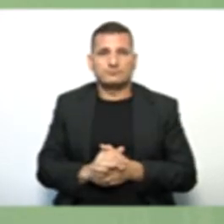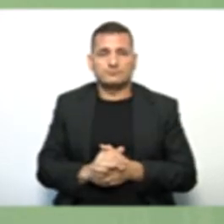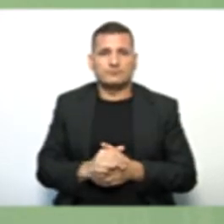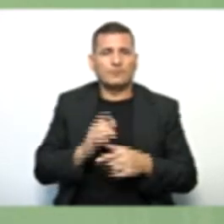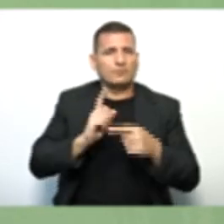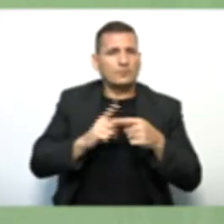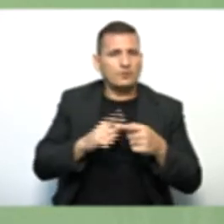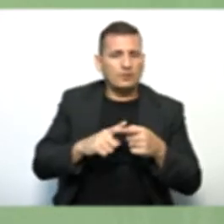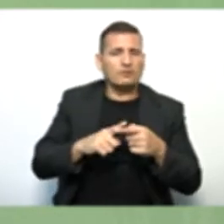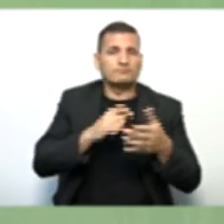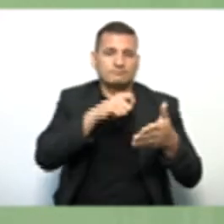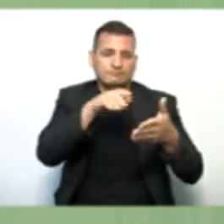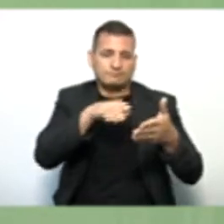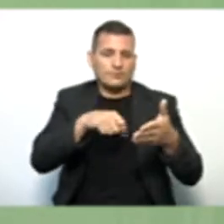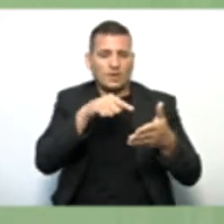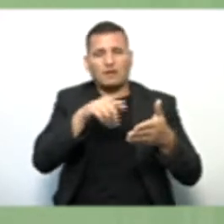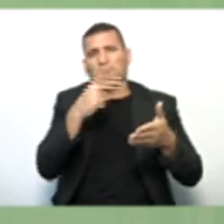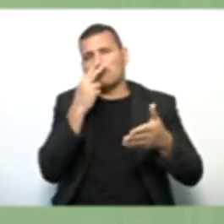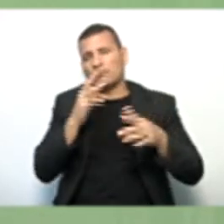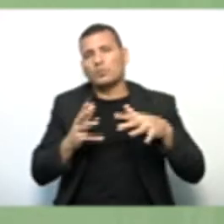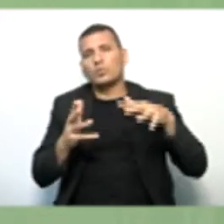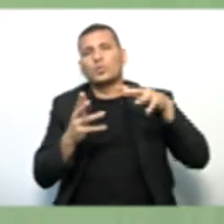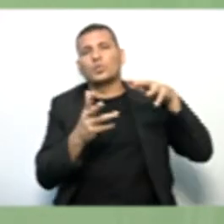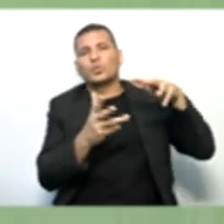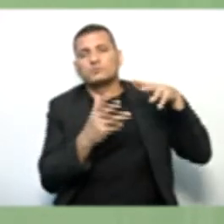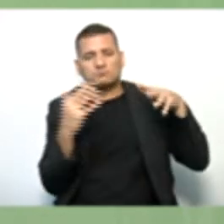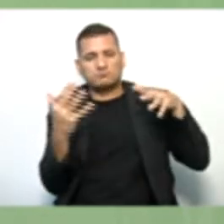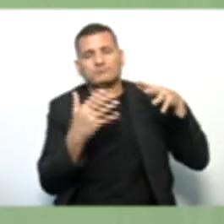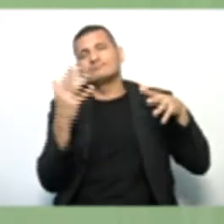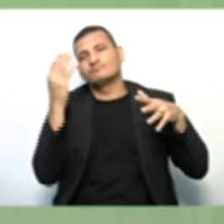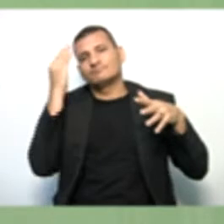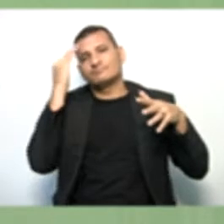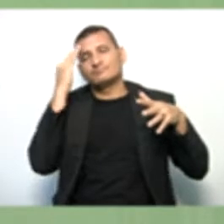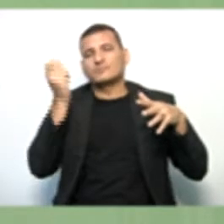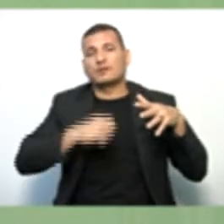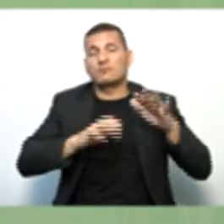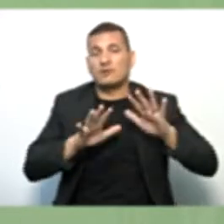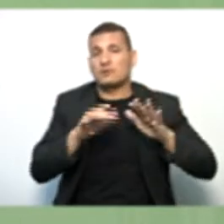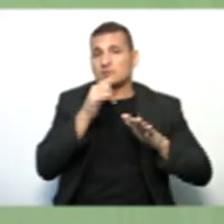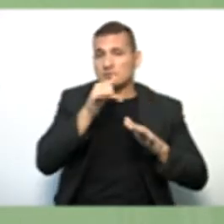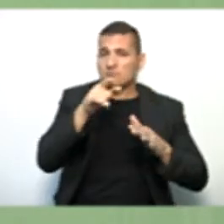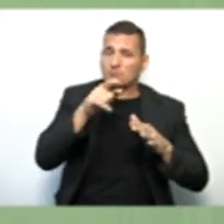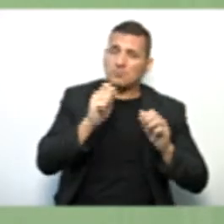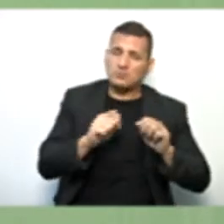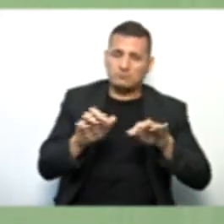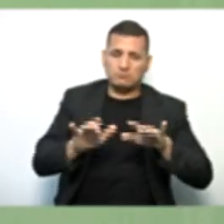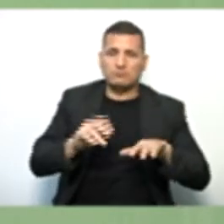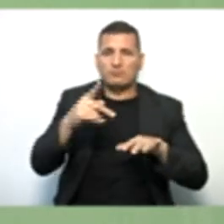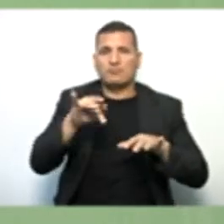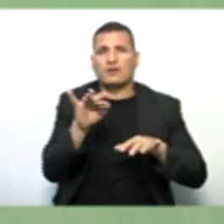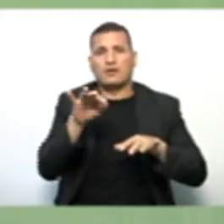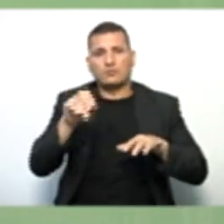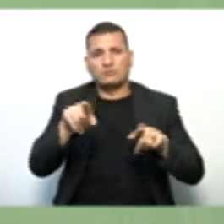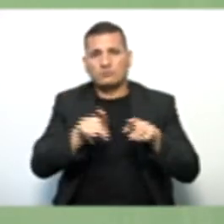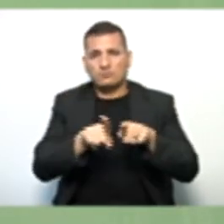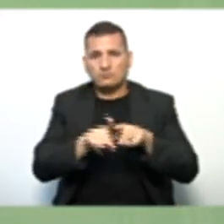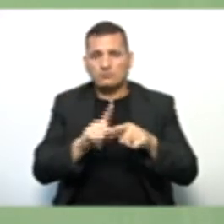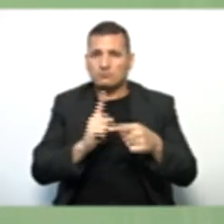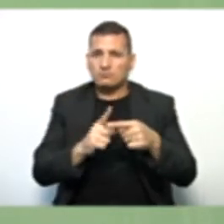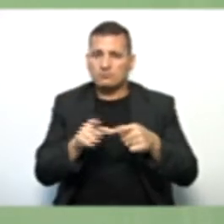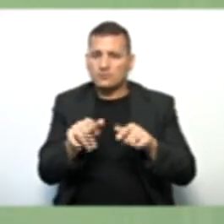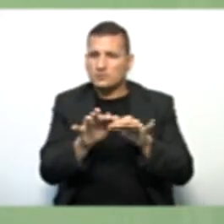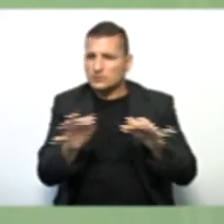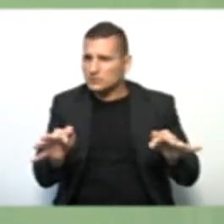porque o pseudocódigo é algo meio que universal. Mas se for algo para você, você pode realmente escrever o seu código ali em Python mesmo, porque o Python é muito simples e muito